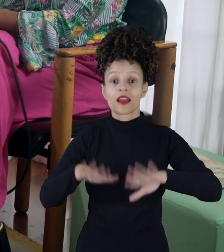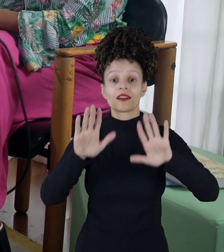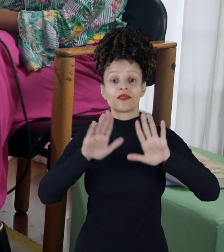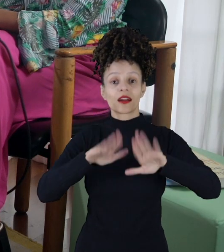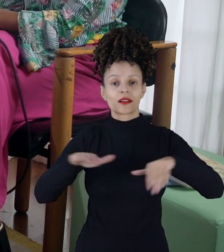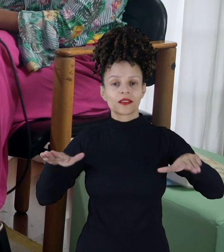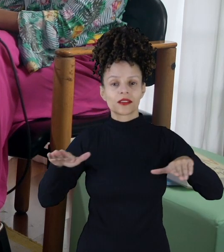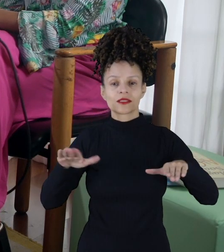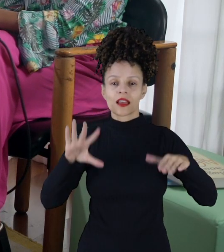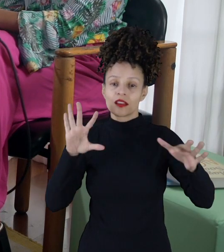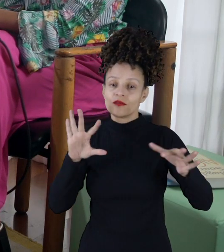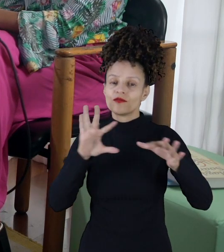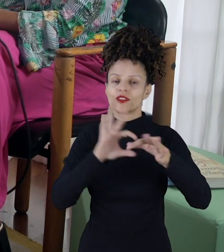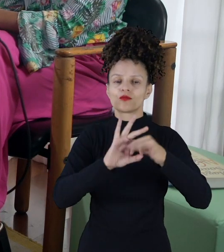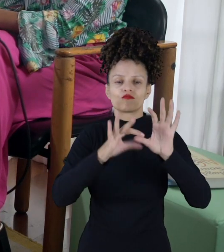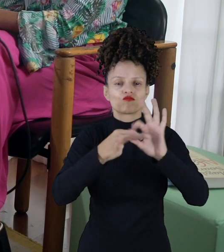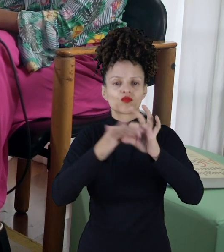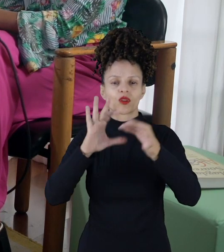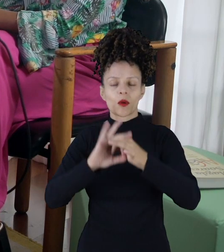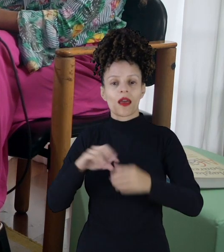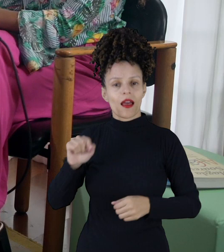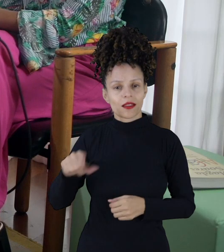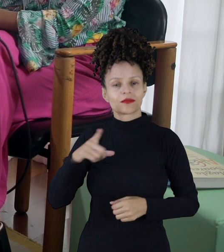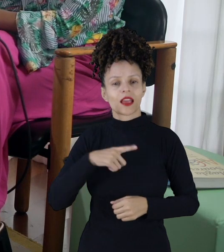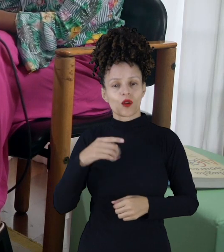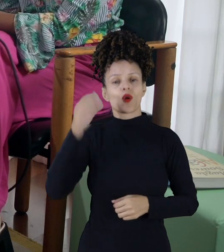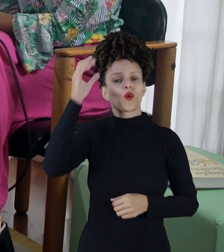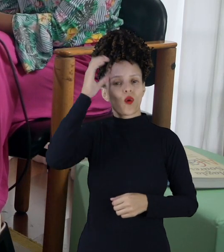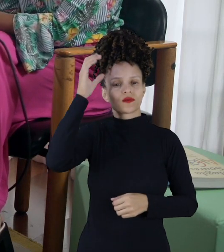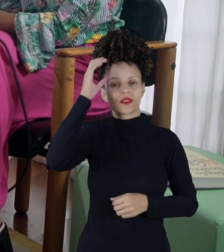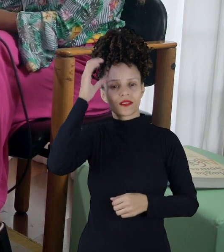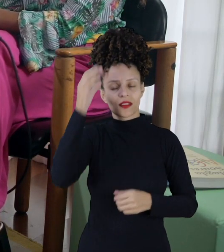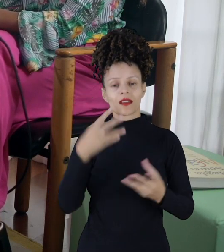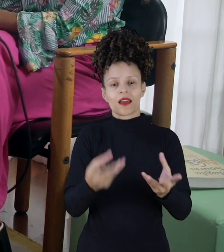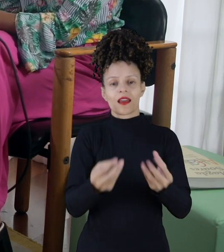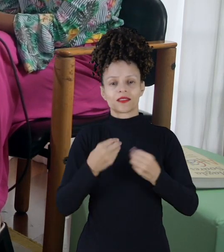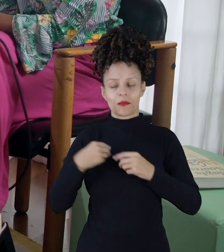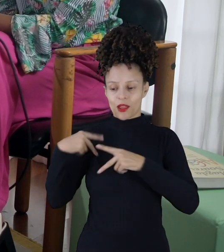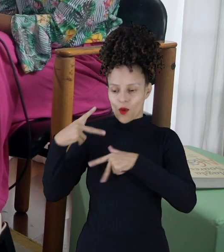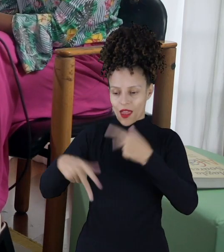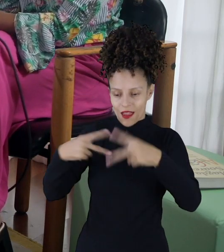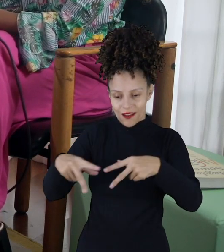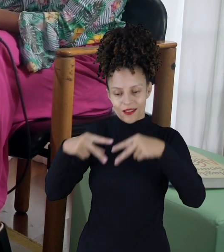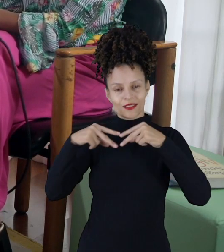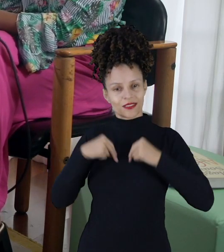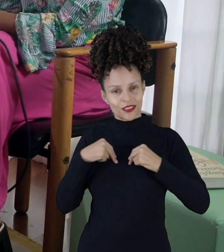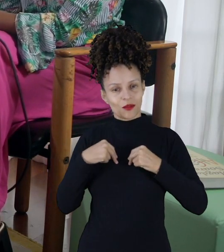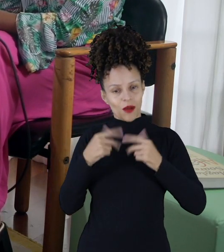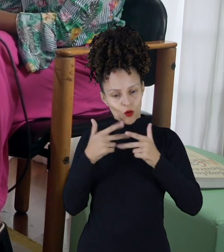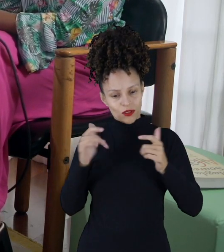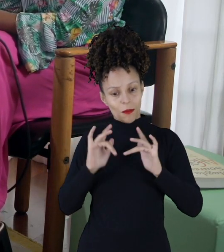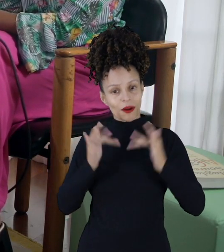leva a vínculos, a conexões. Ela tem uma consciência de que ela está recebendo uma herança ali, que